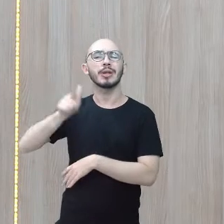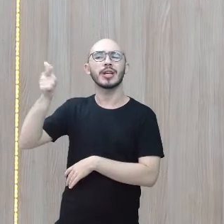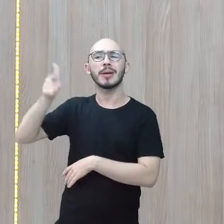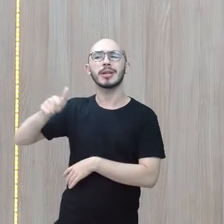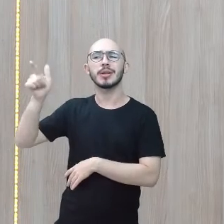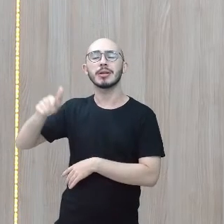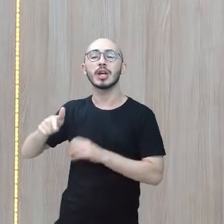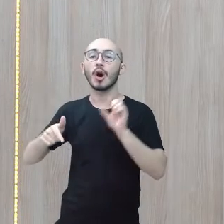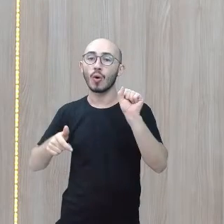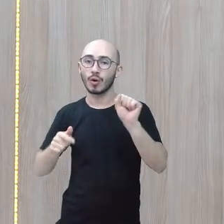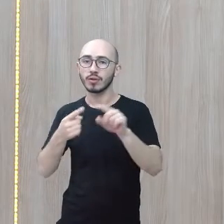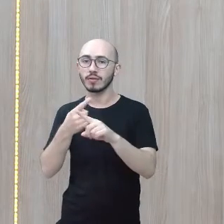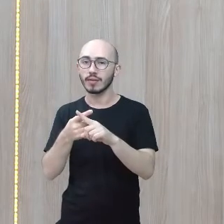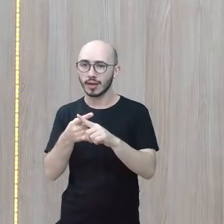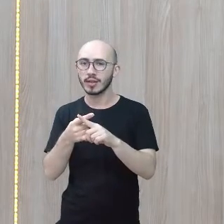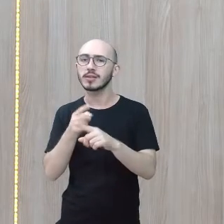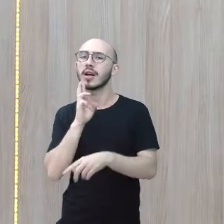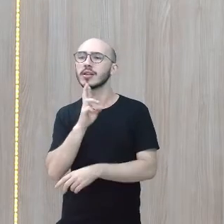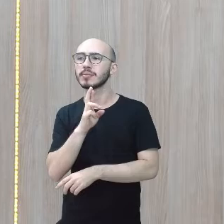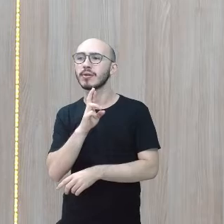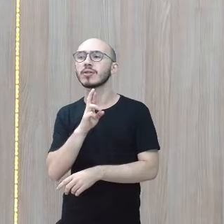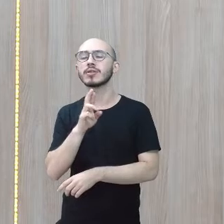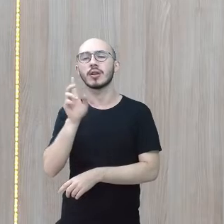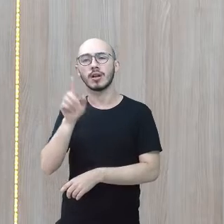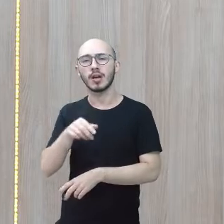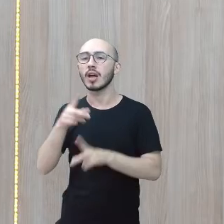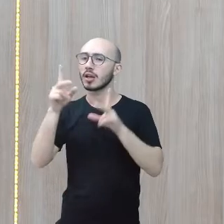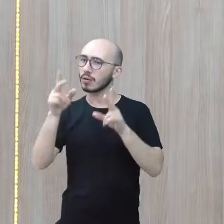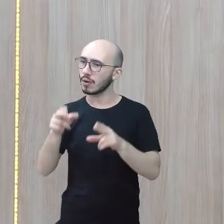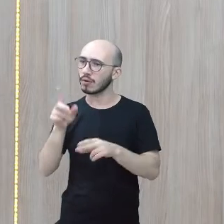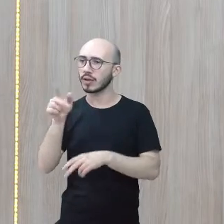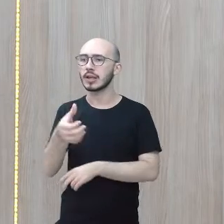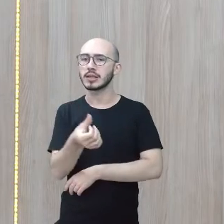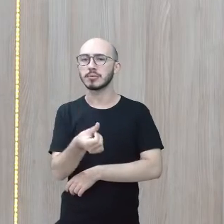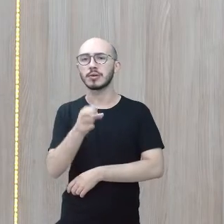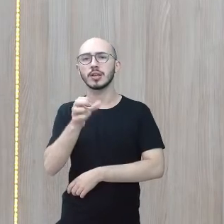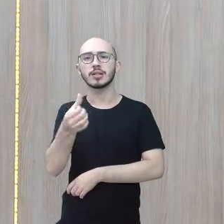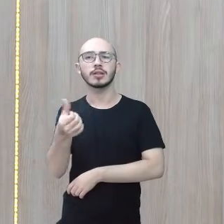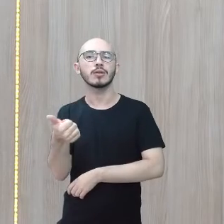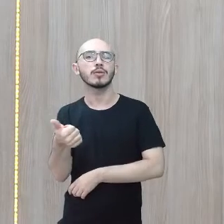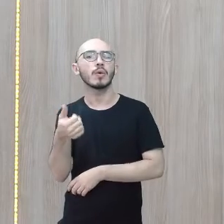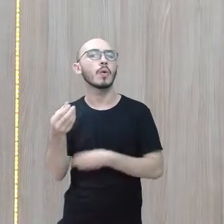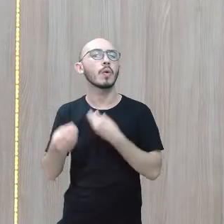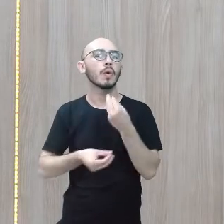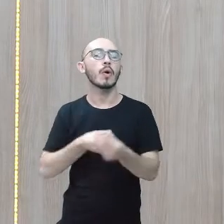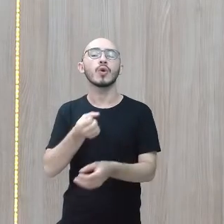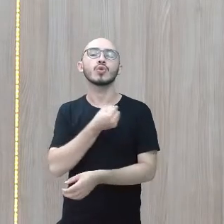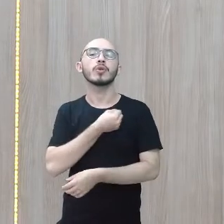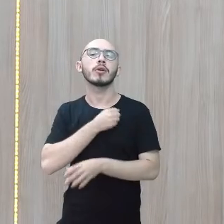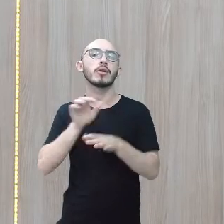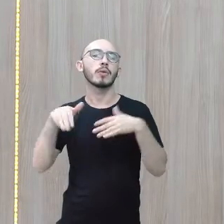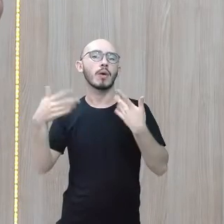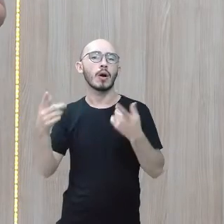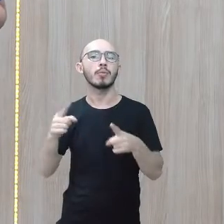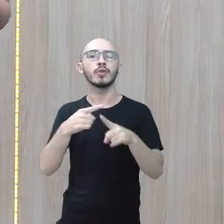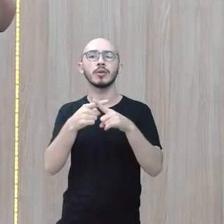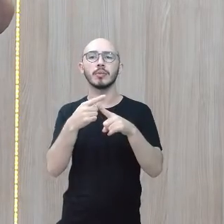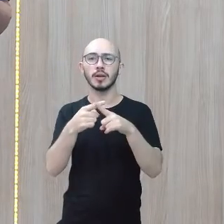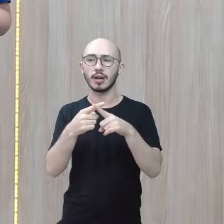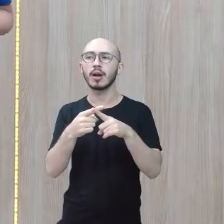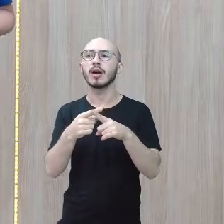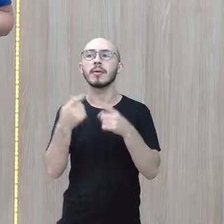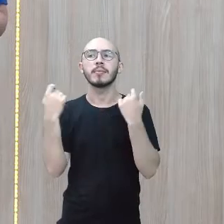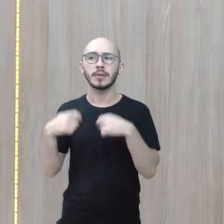8 vezes para que a resposta seja o 6.561, né? Qual é o número que eu preciso multiplicar por